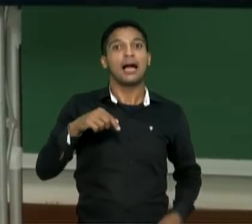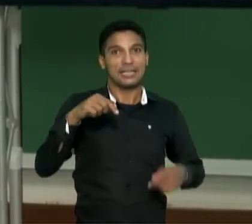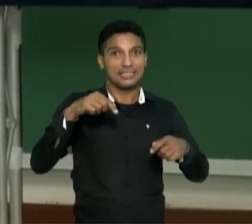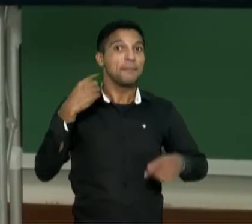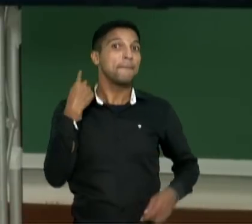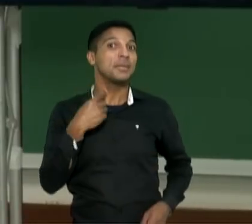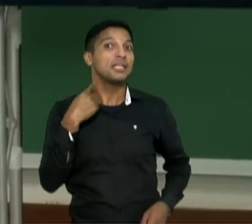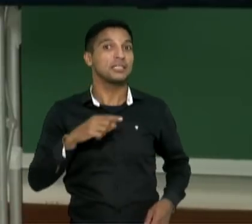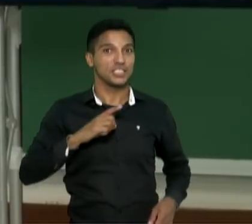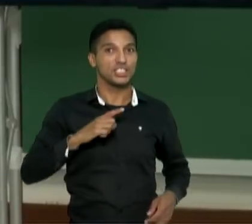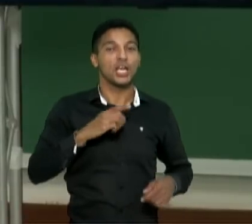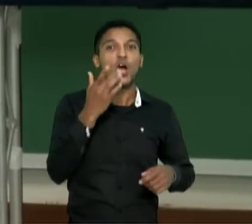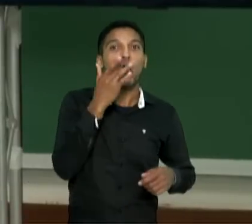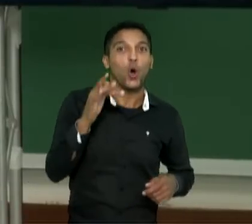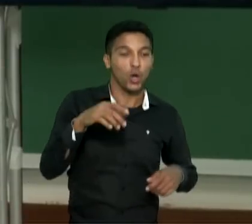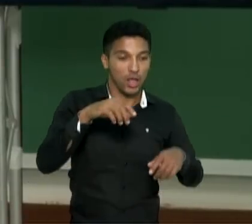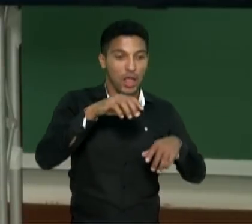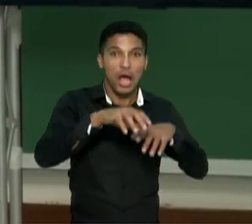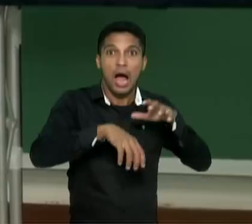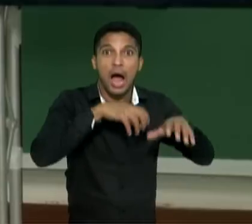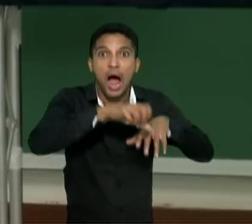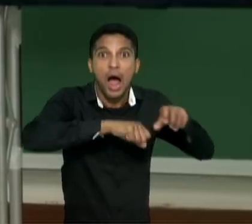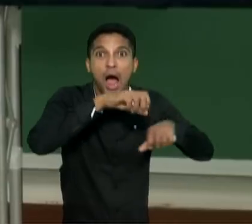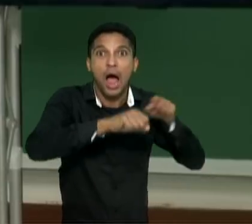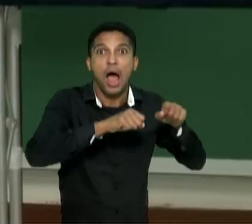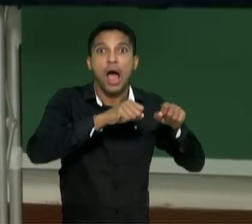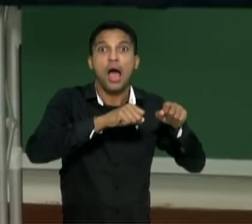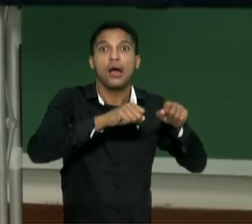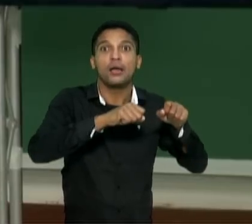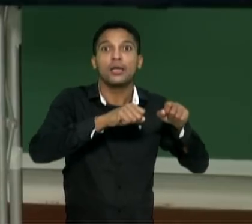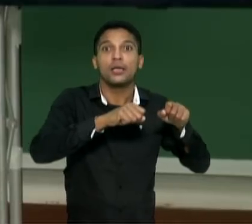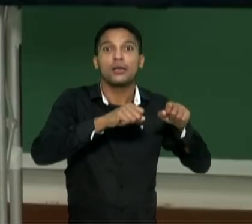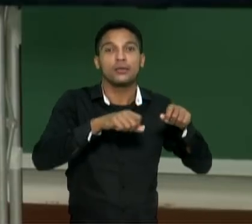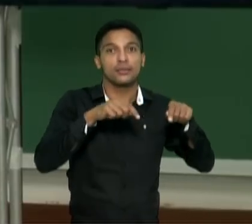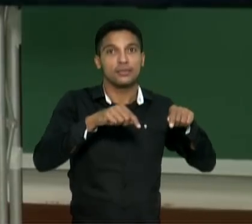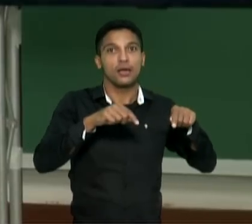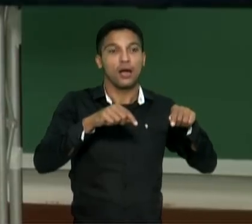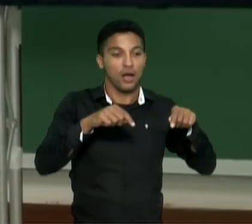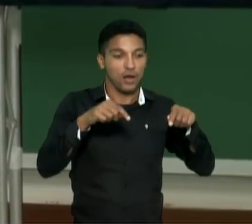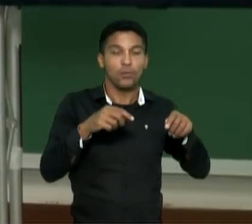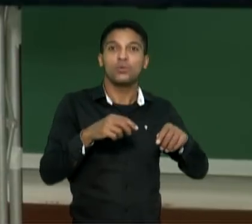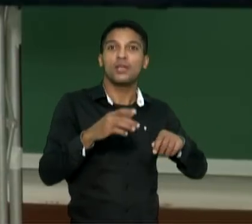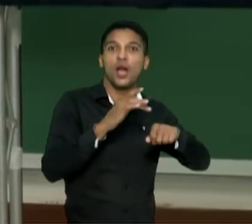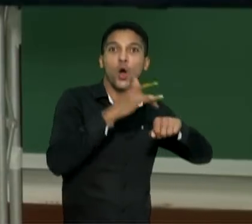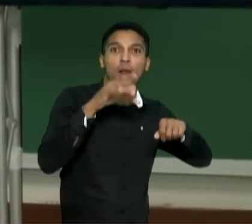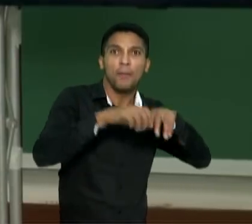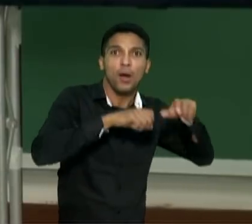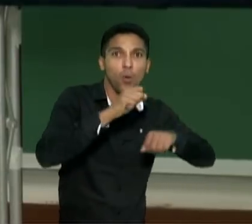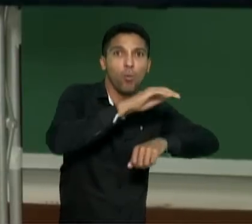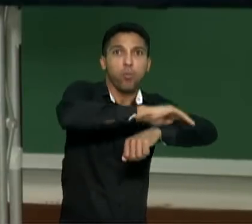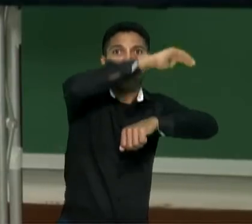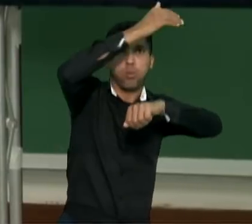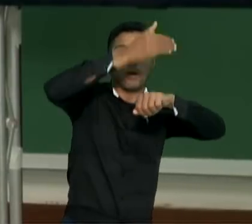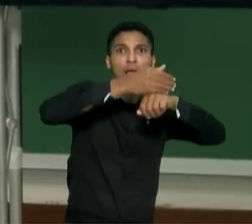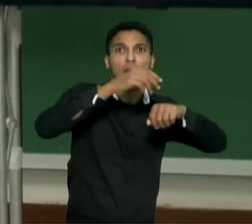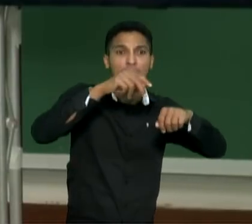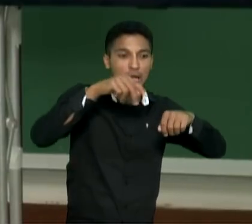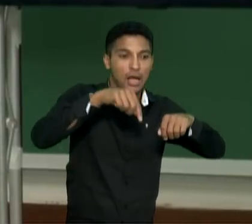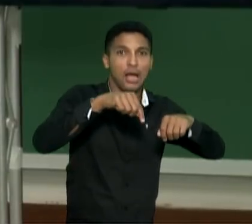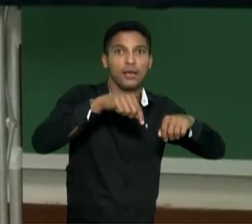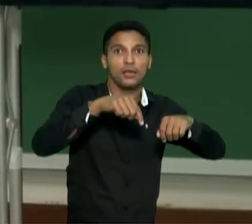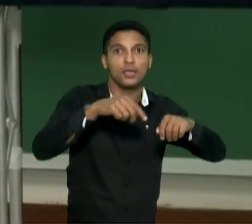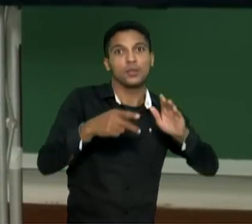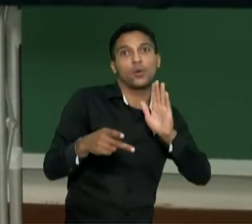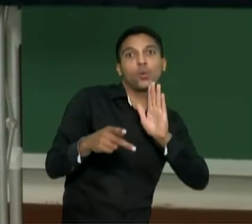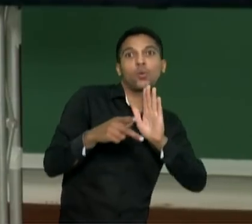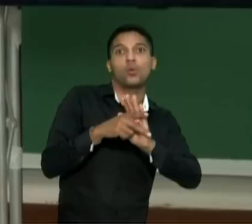tinha sido encontrado justamente em Minas, né, que foi onde explodiu essa grande criatividade do Aleijadinho, a influência do Barroco,